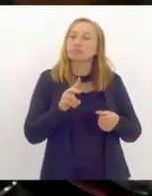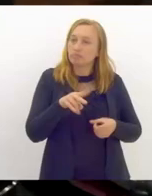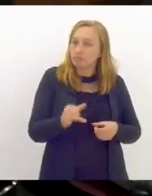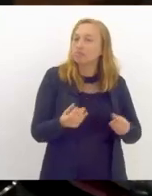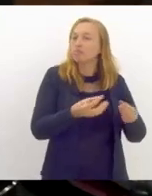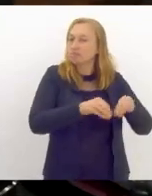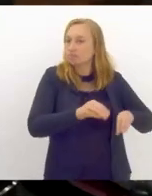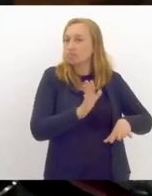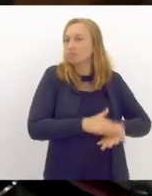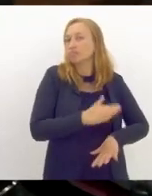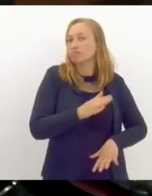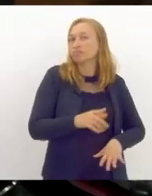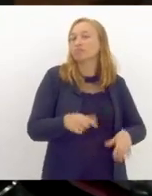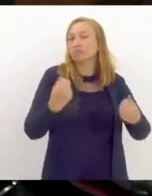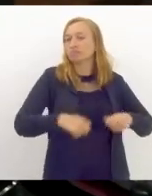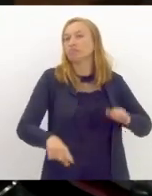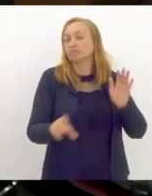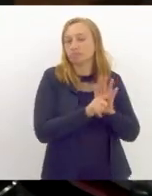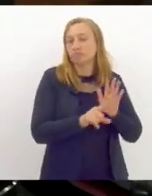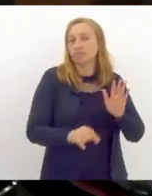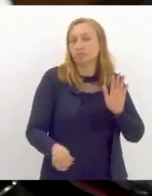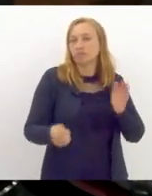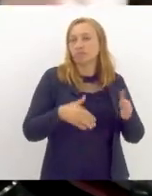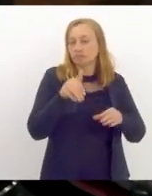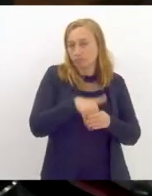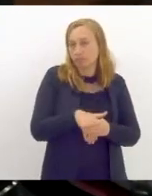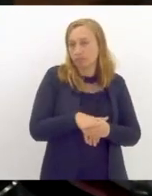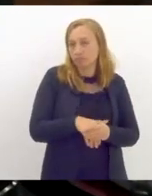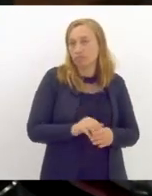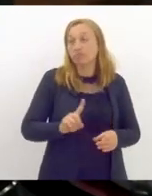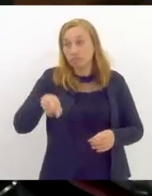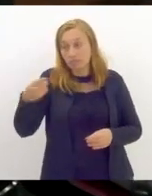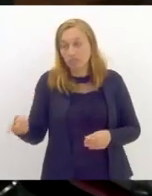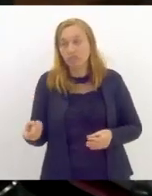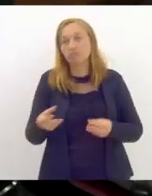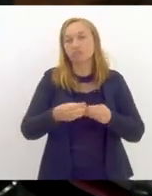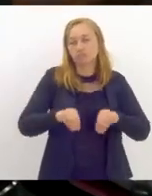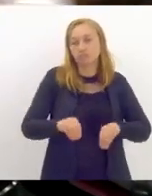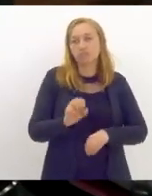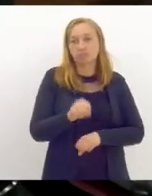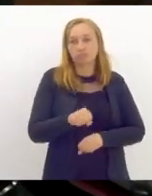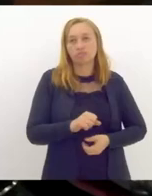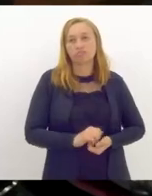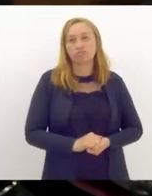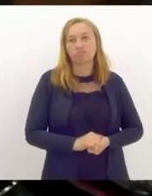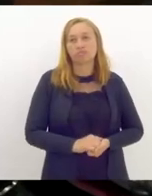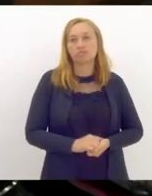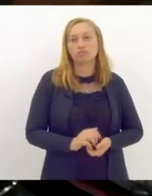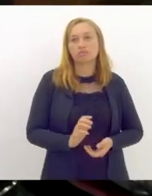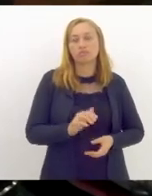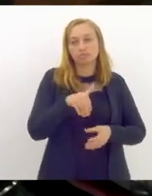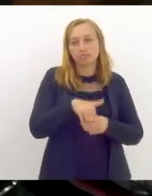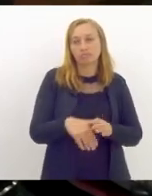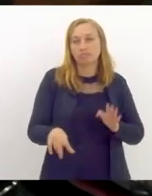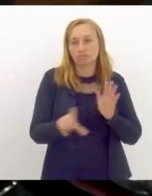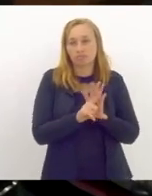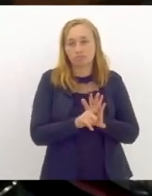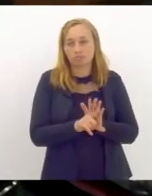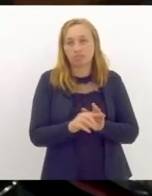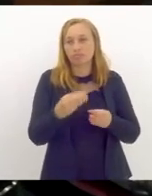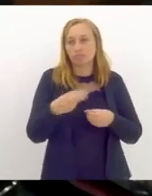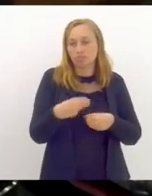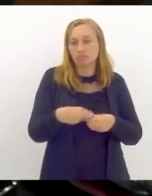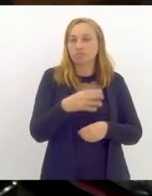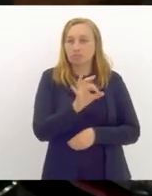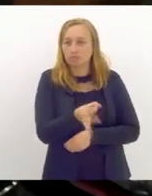as Finanças e além precisa ser votada porque senão nós vamos ter um outro prejuízo né portanto a gente precisa voltar a lei o município